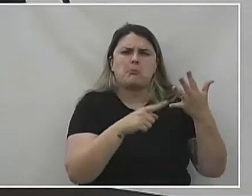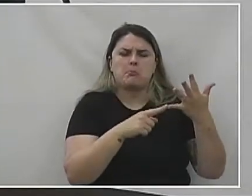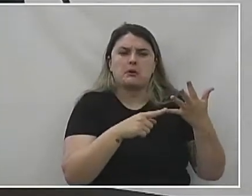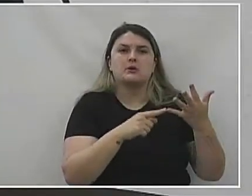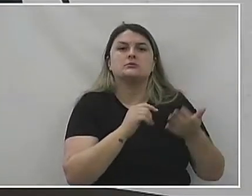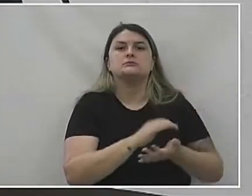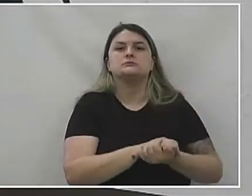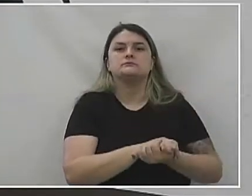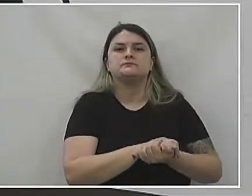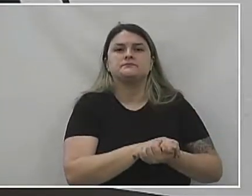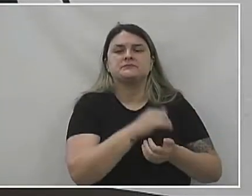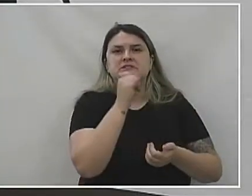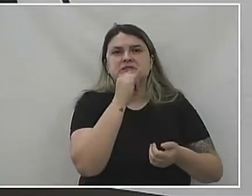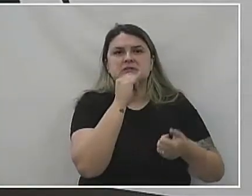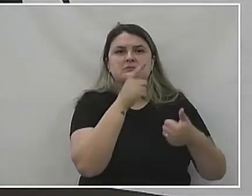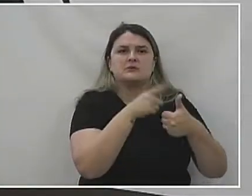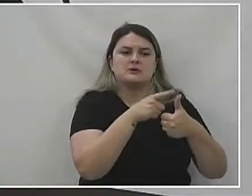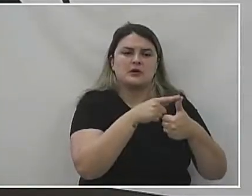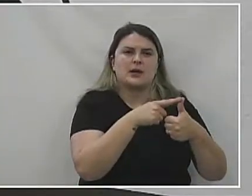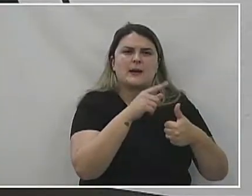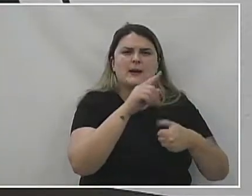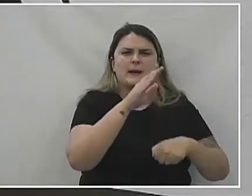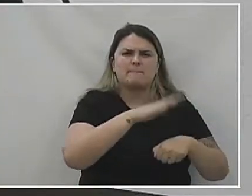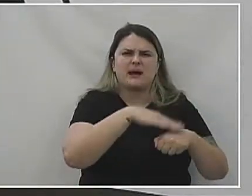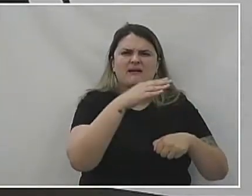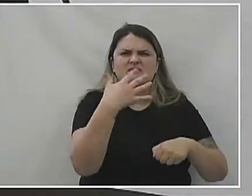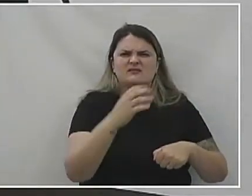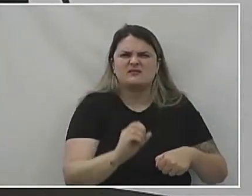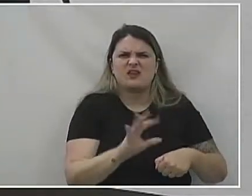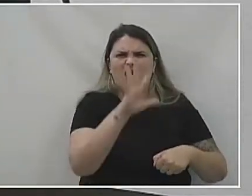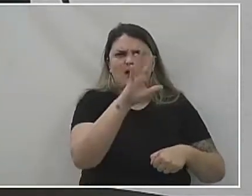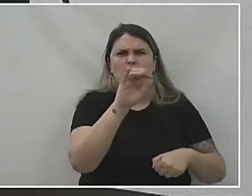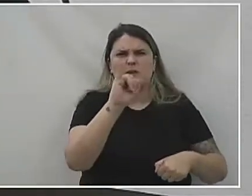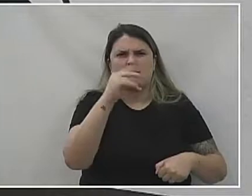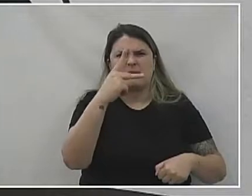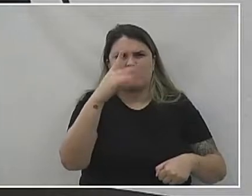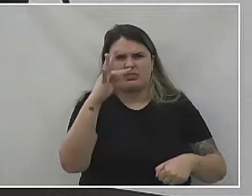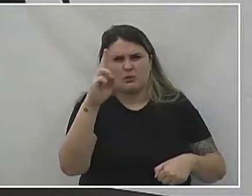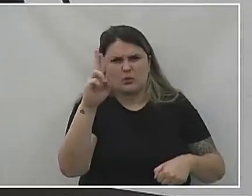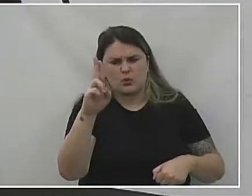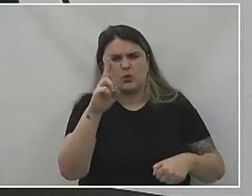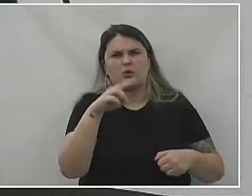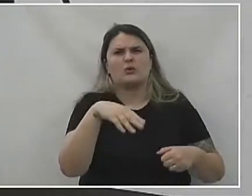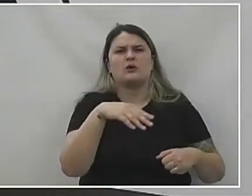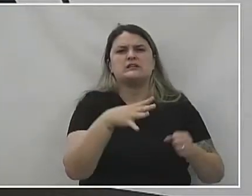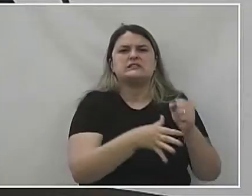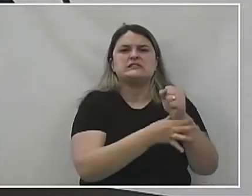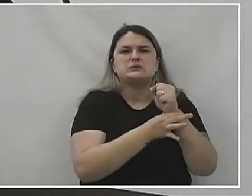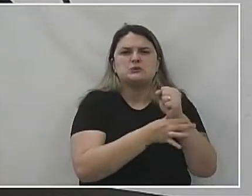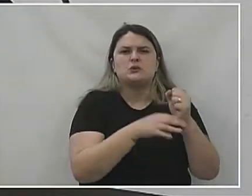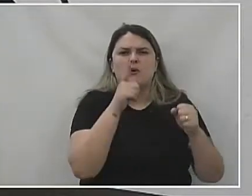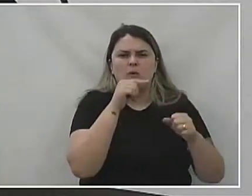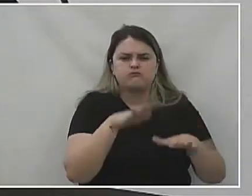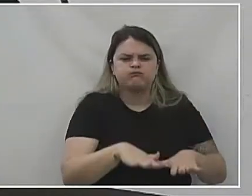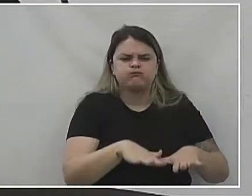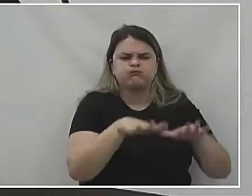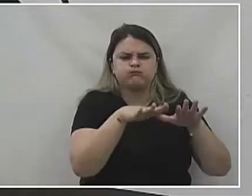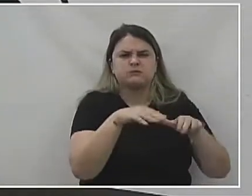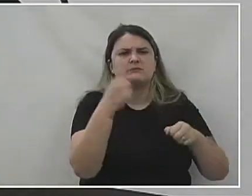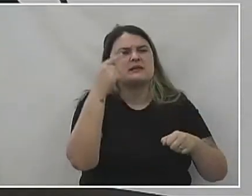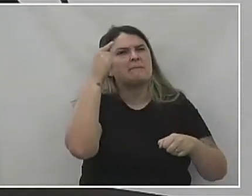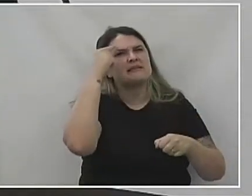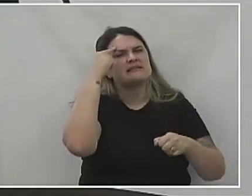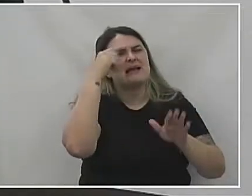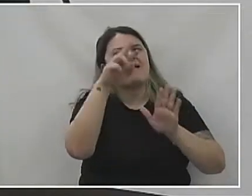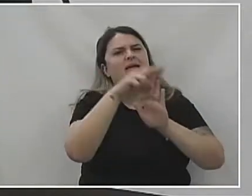eu quero aumentar o IPTU eu seguro enchente é que deveria ser respeitado a soleira